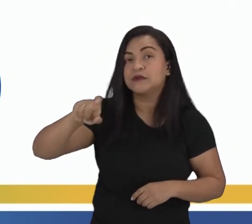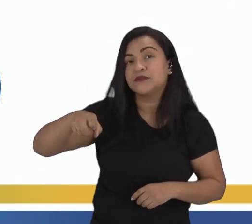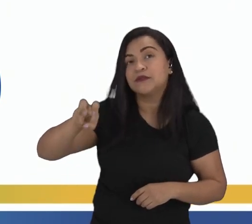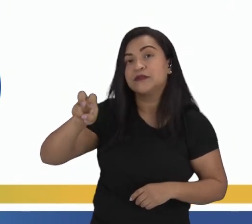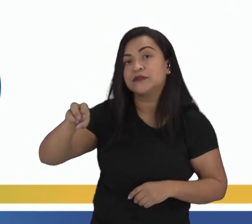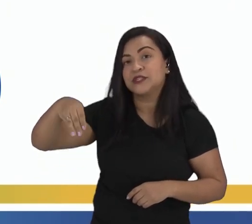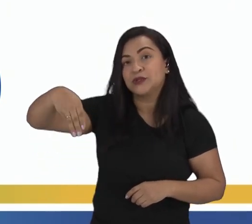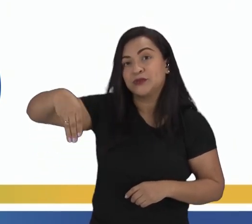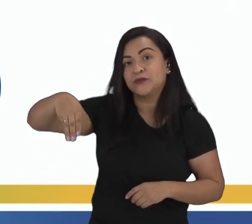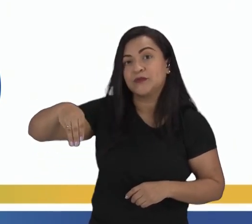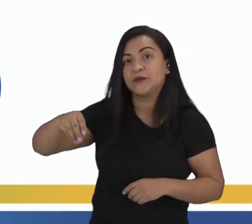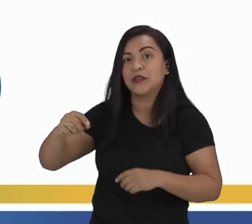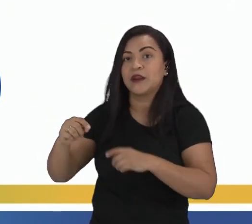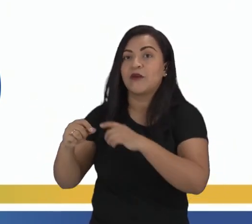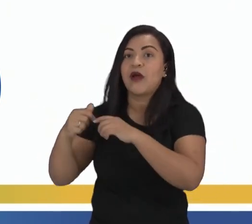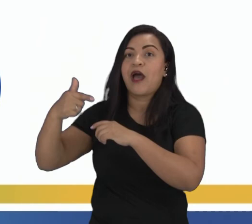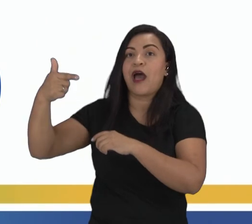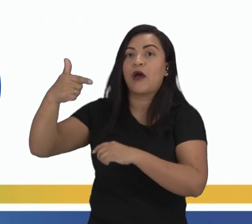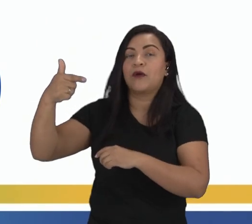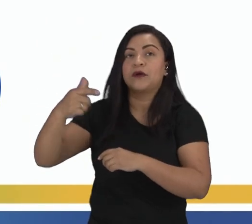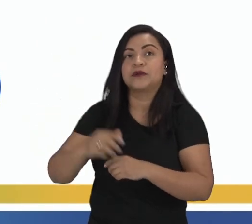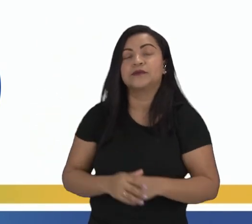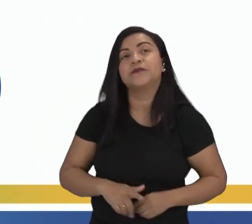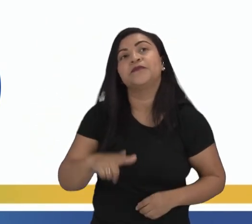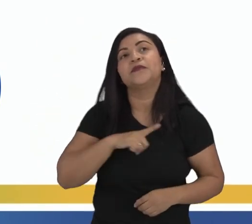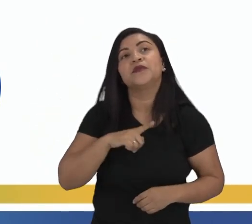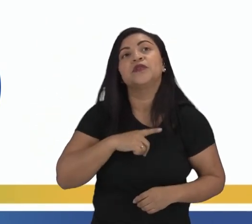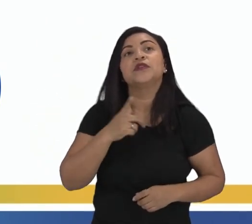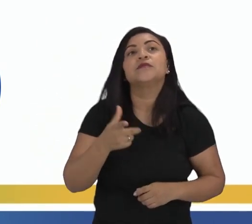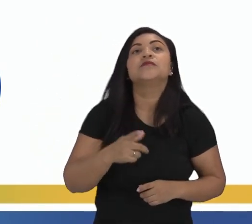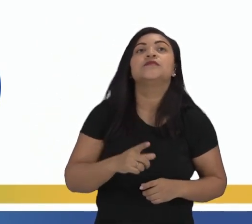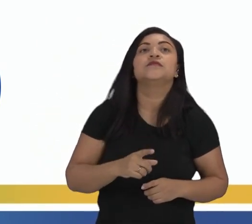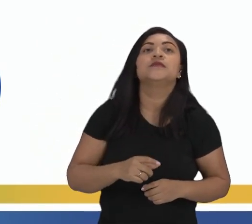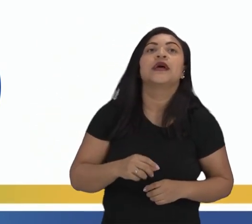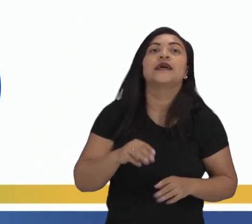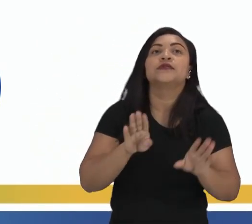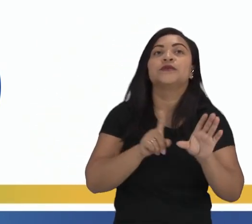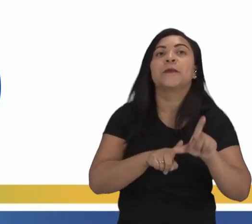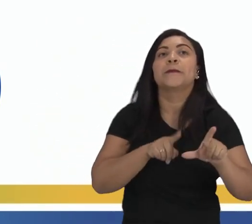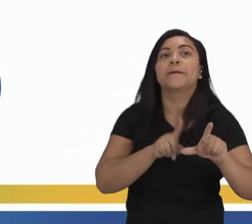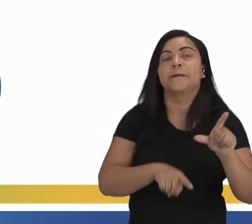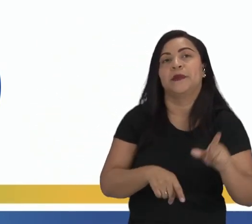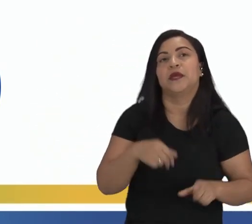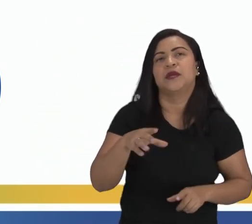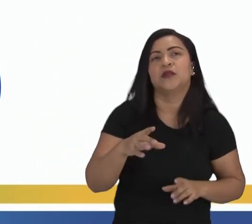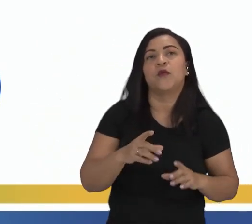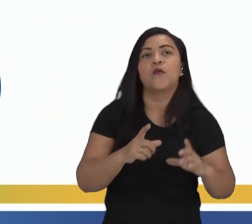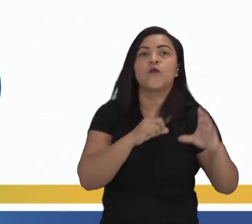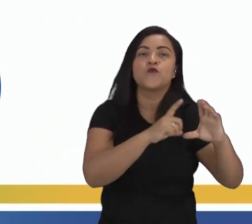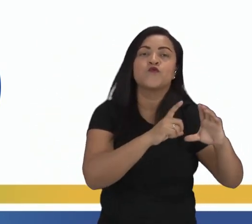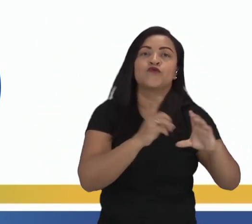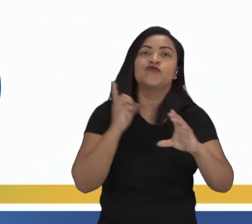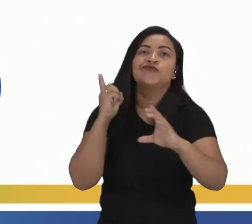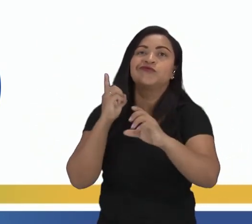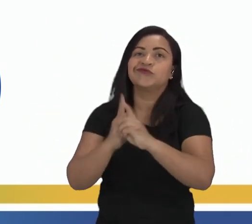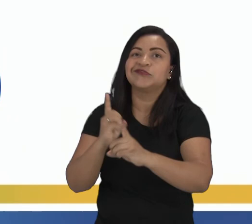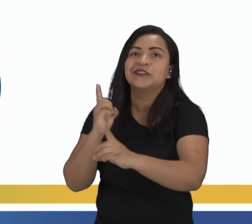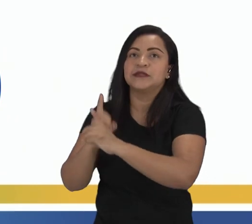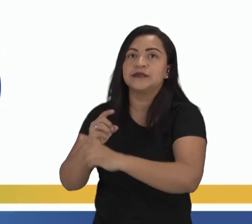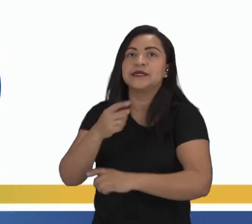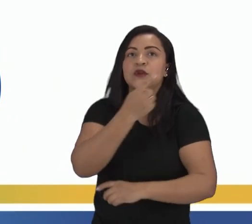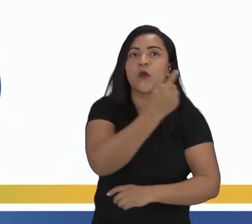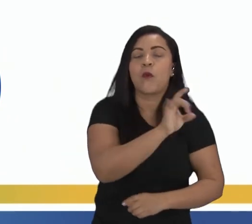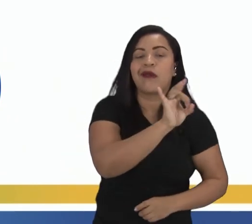vamos lá para a questão B. Determine os pares de forças atuantes no problema com suas